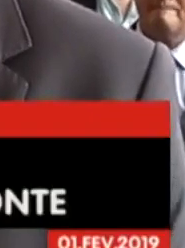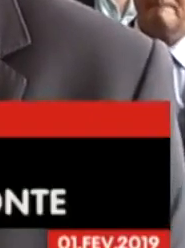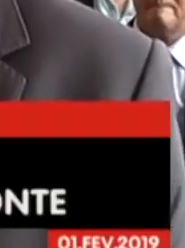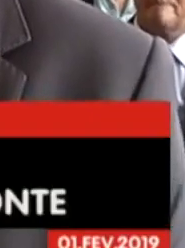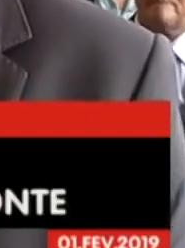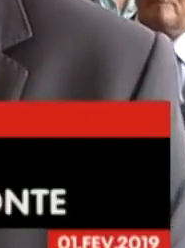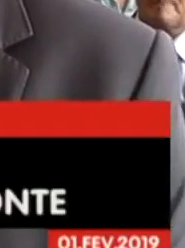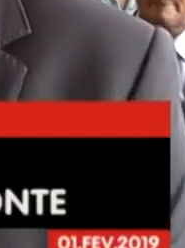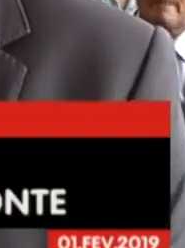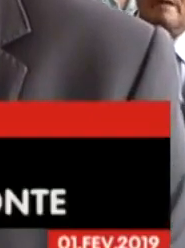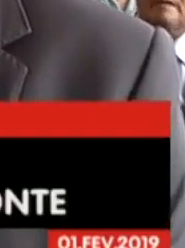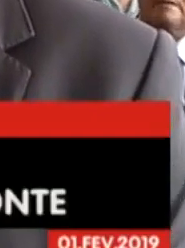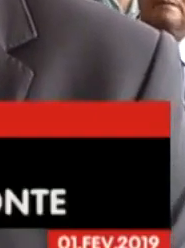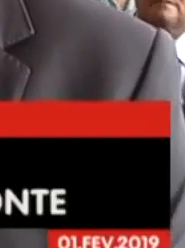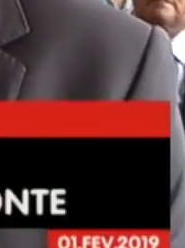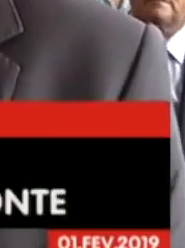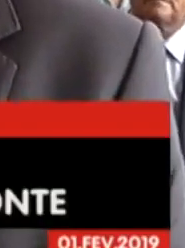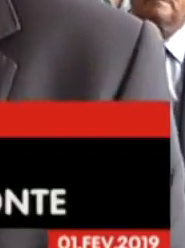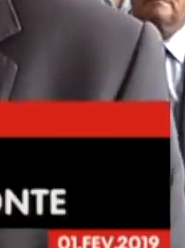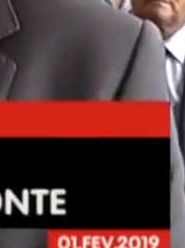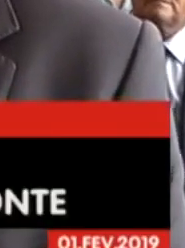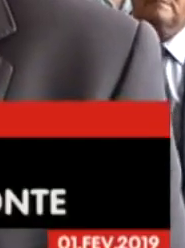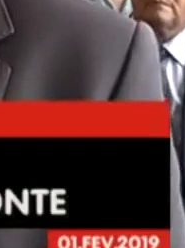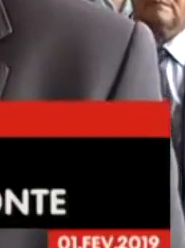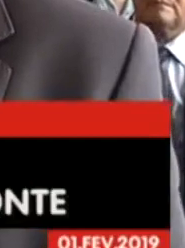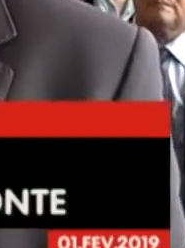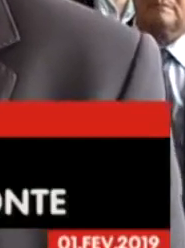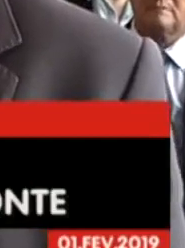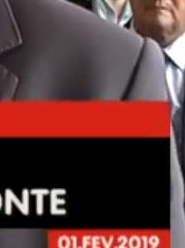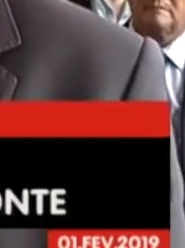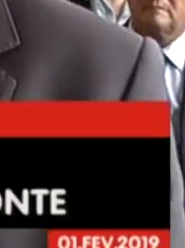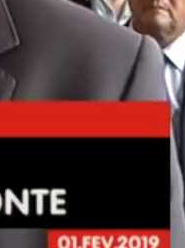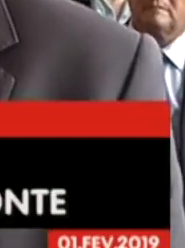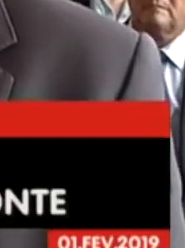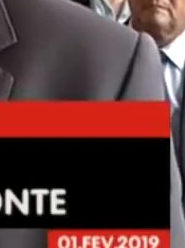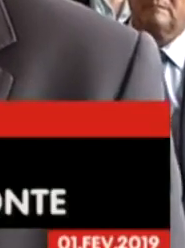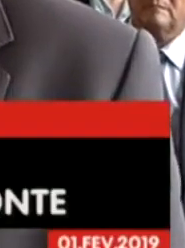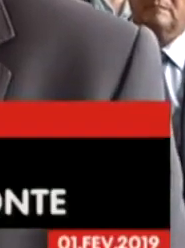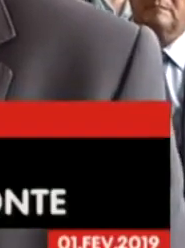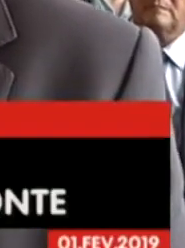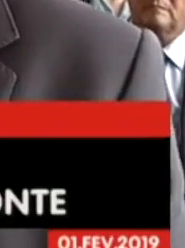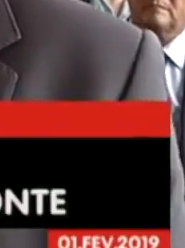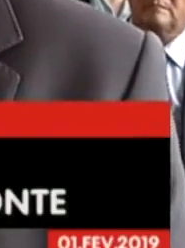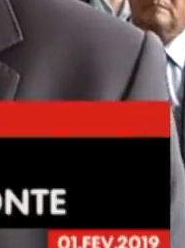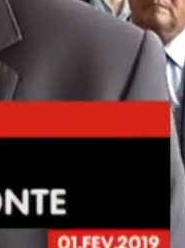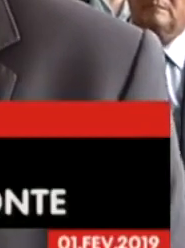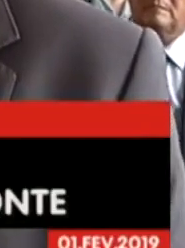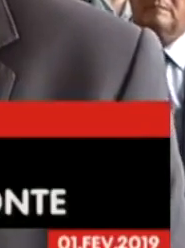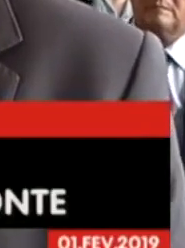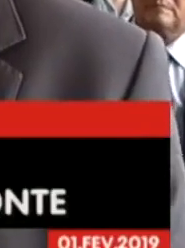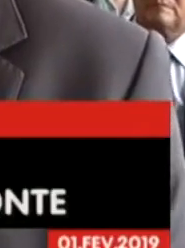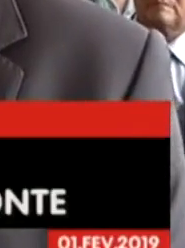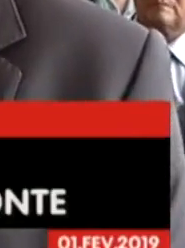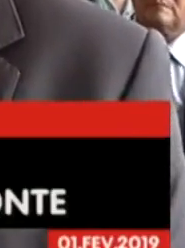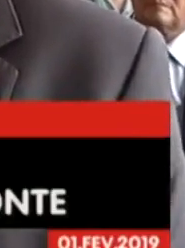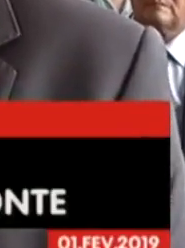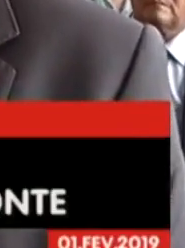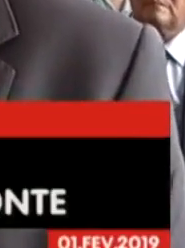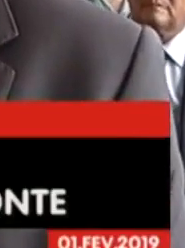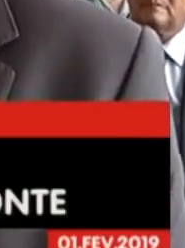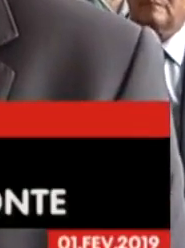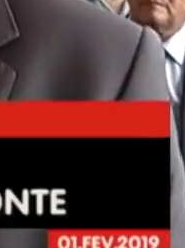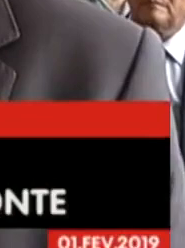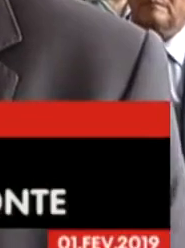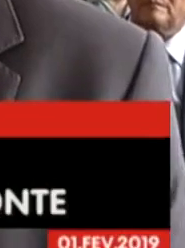e o deputado federal e o deputado estadual Virgílio Guimarães, que nós demos para ele lá 5 mil e poucos votos. Então eu acredito que com a volta do Virgílio, que já